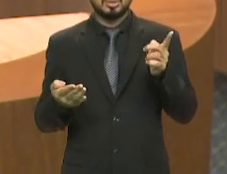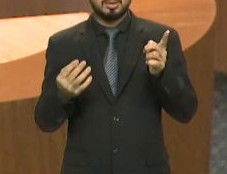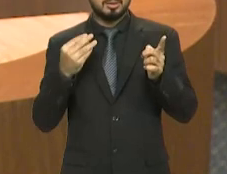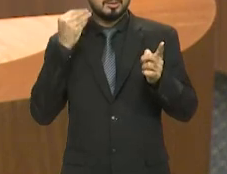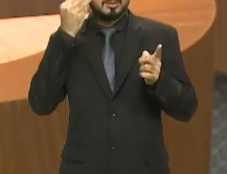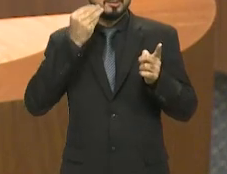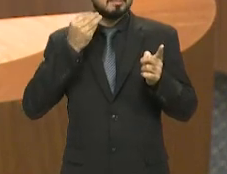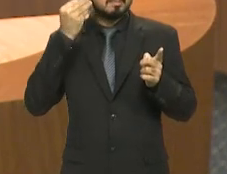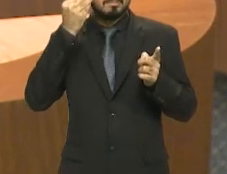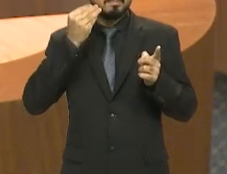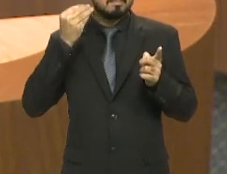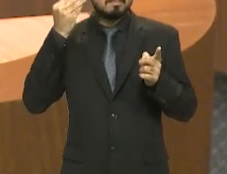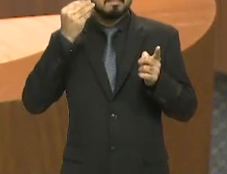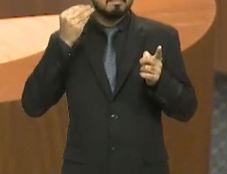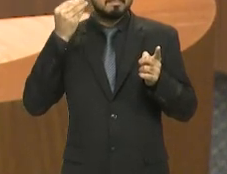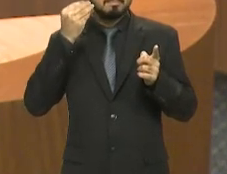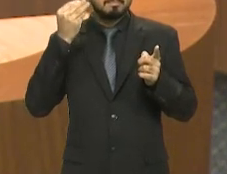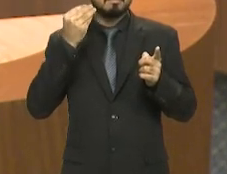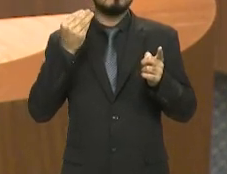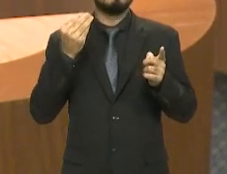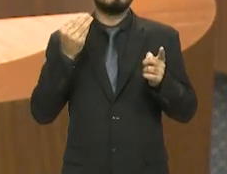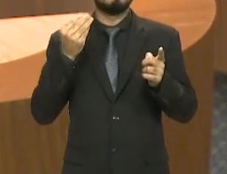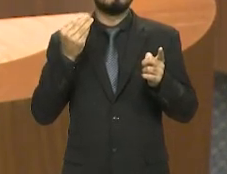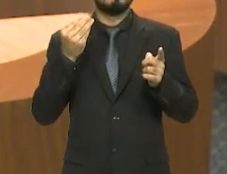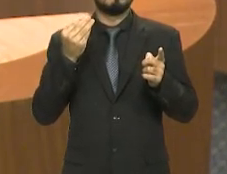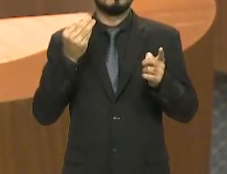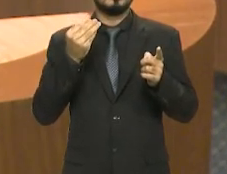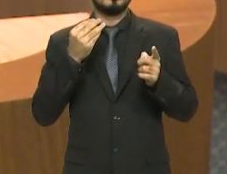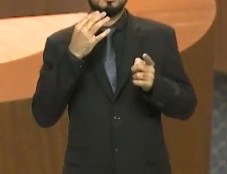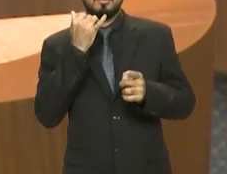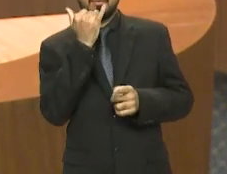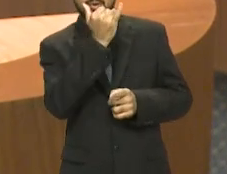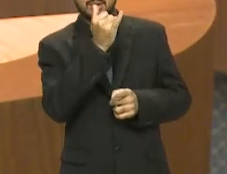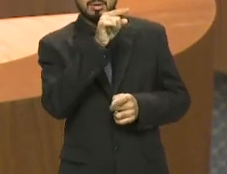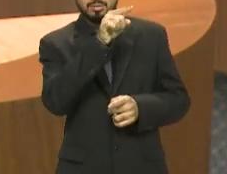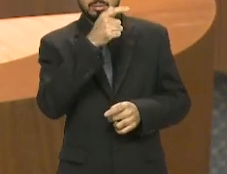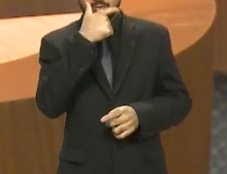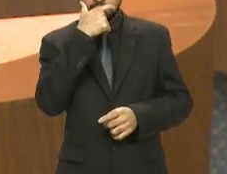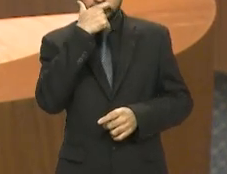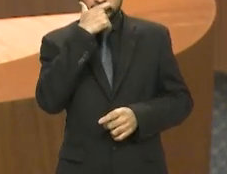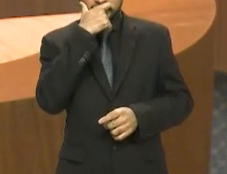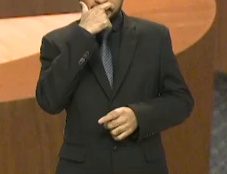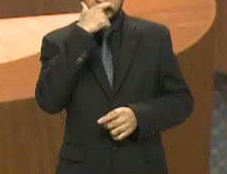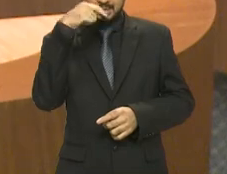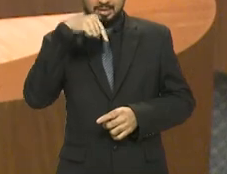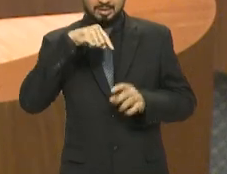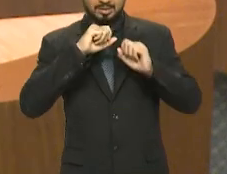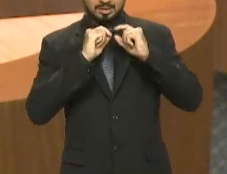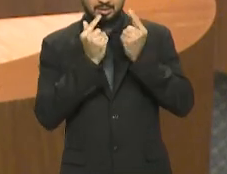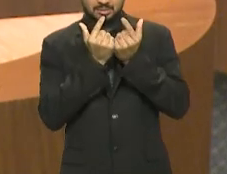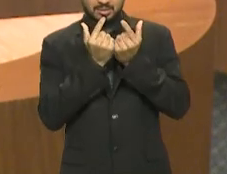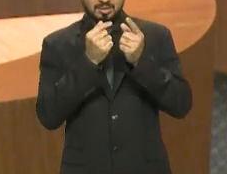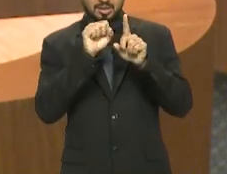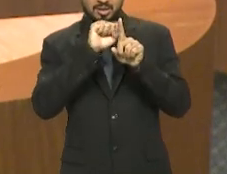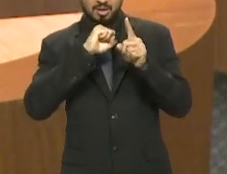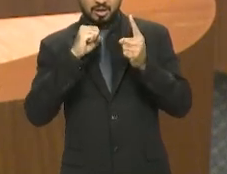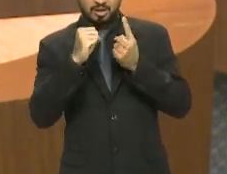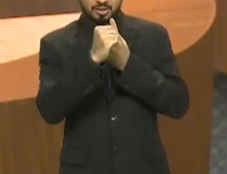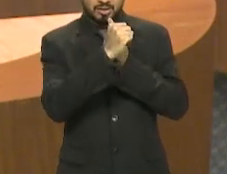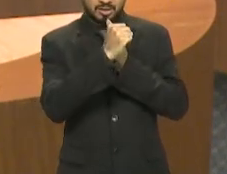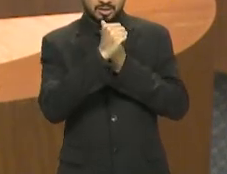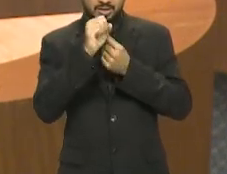disposição do povo do Maranhão, dizer, César Pires, que esta casa e a nossa sociedade maranhense não pode